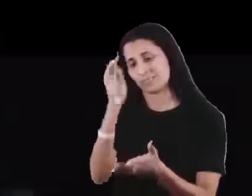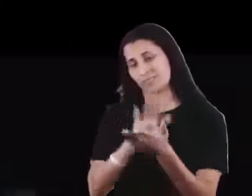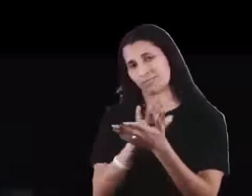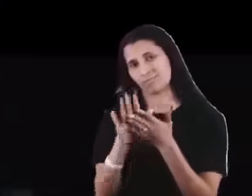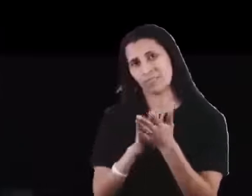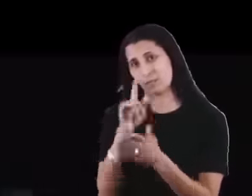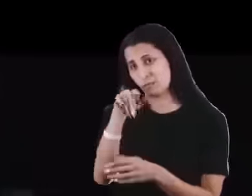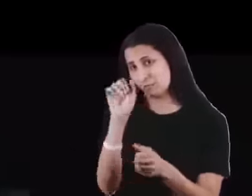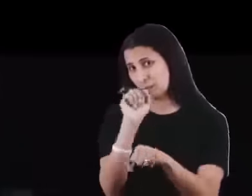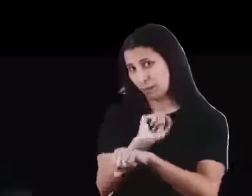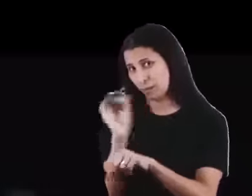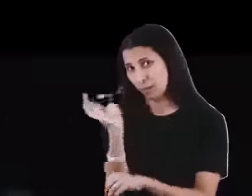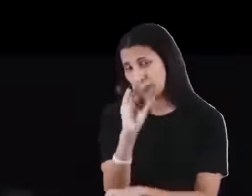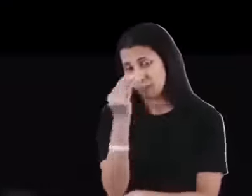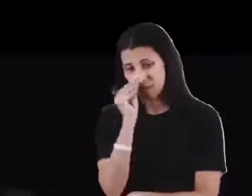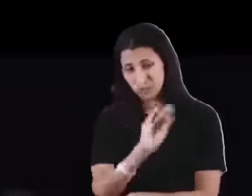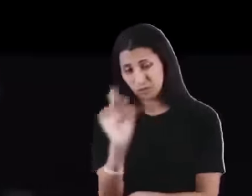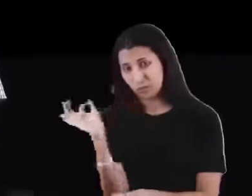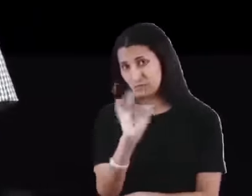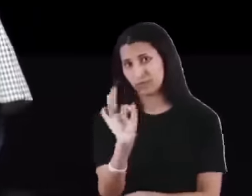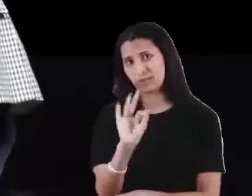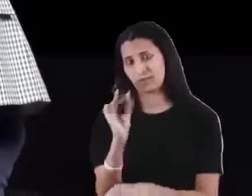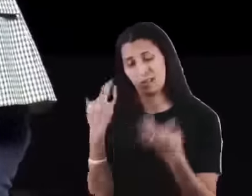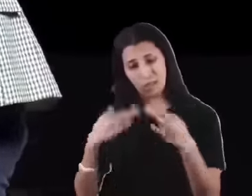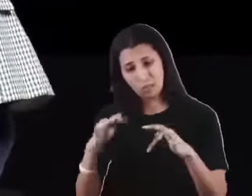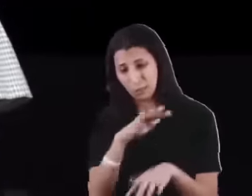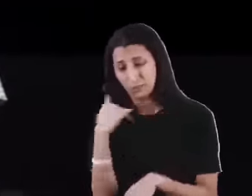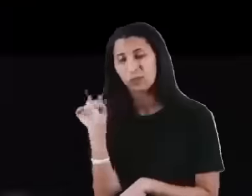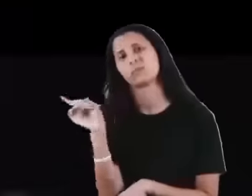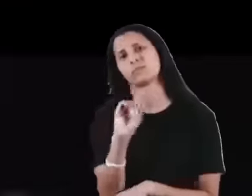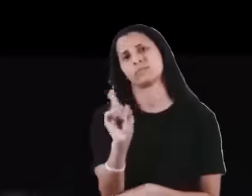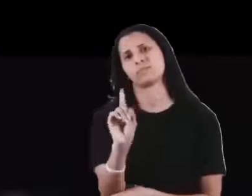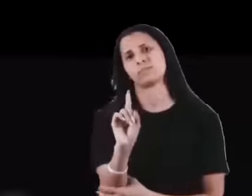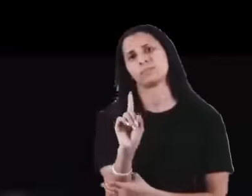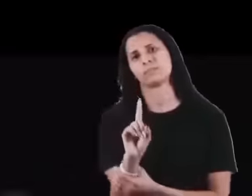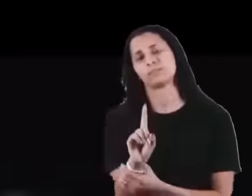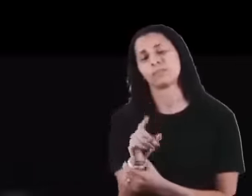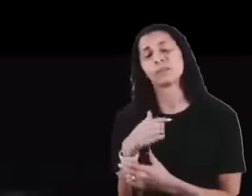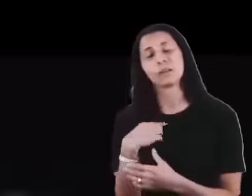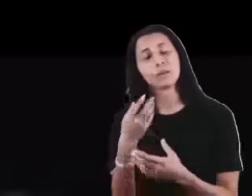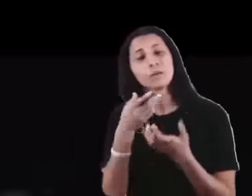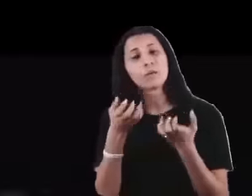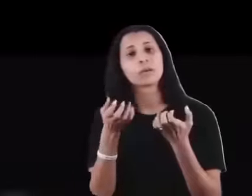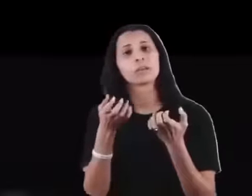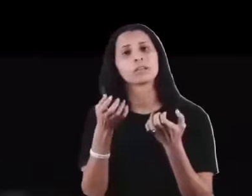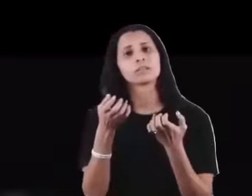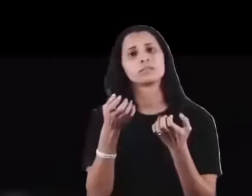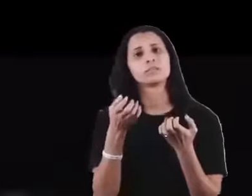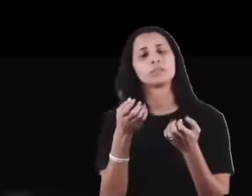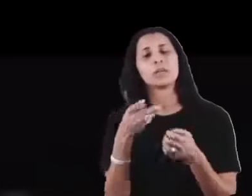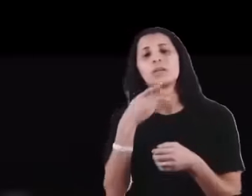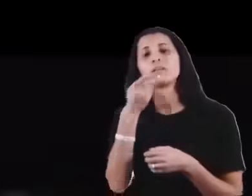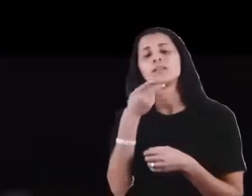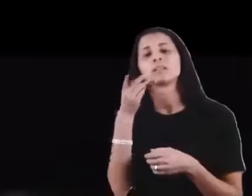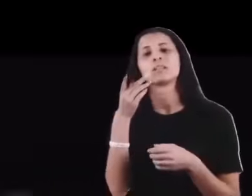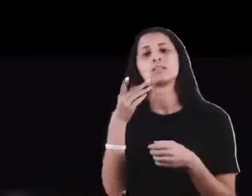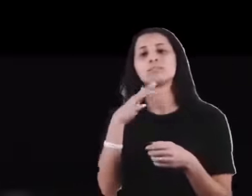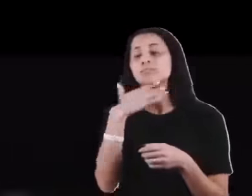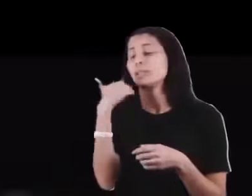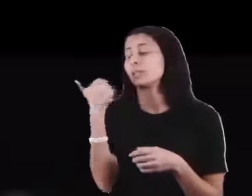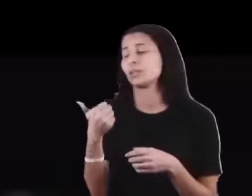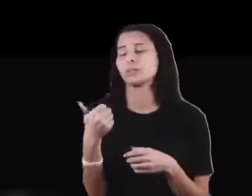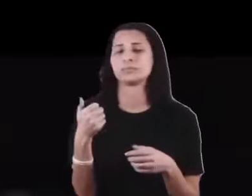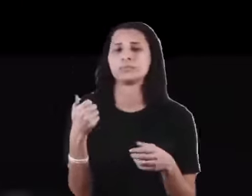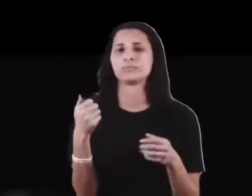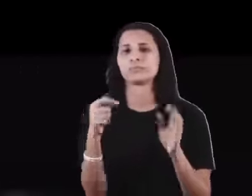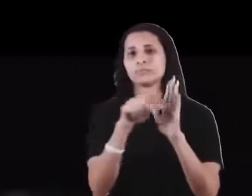que você não desistiu que a dona o que matou aí eu quero contar conclusão para vocês a melhor parte da história